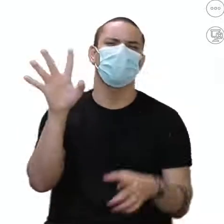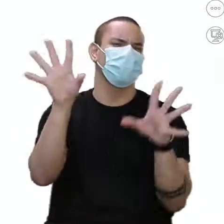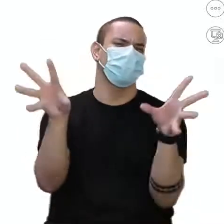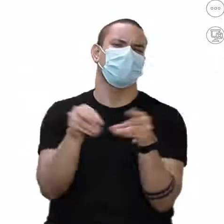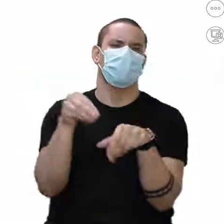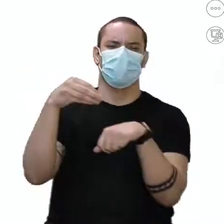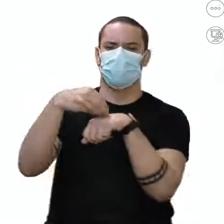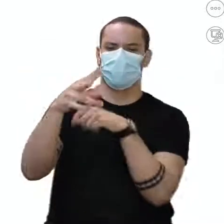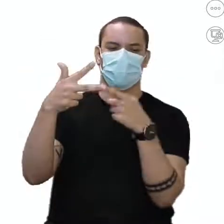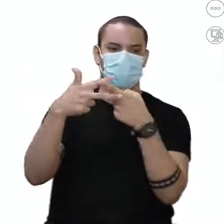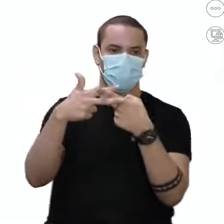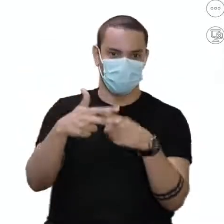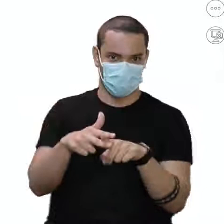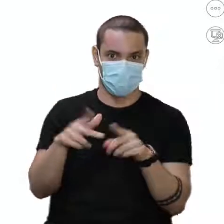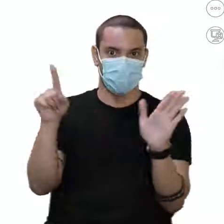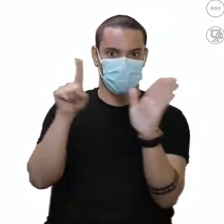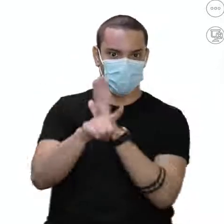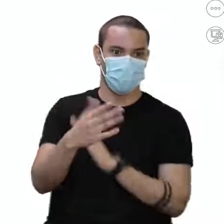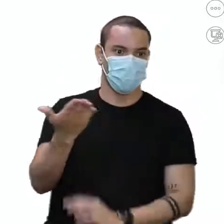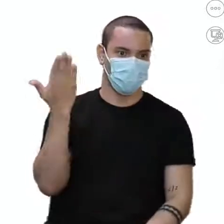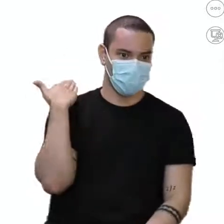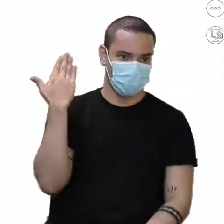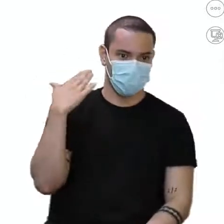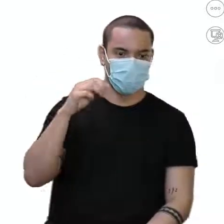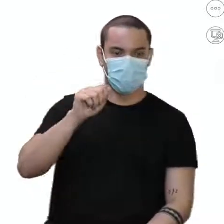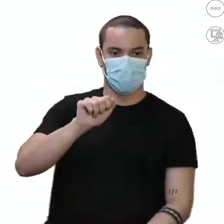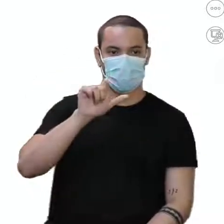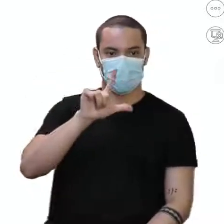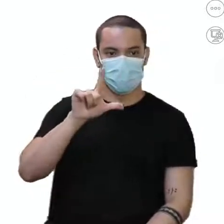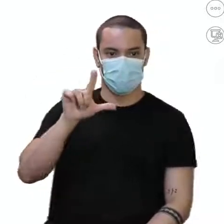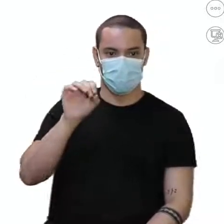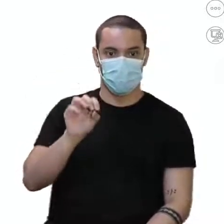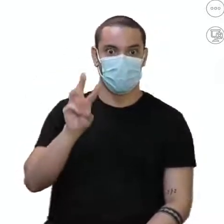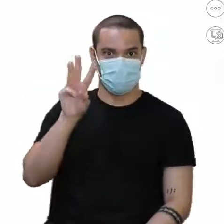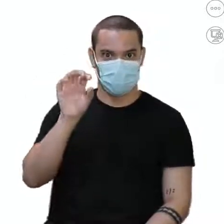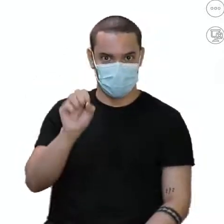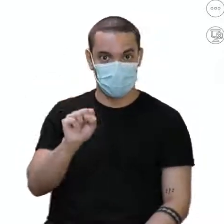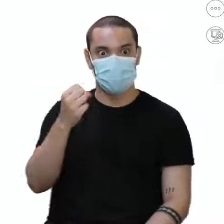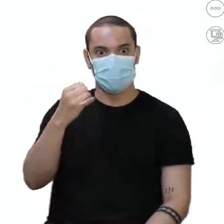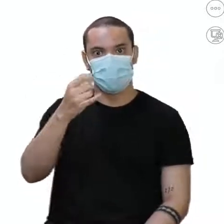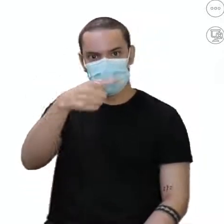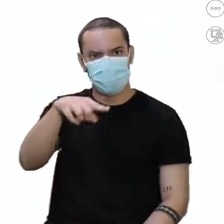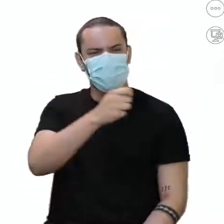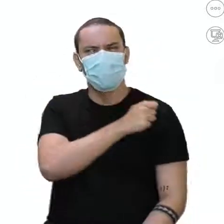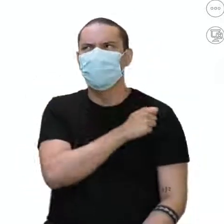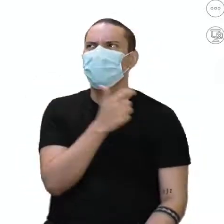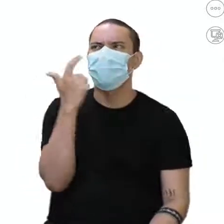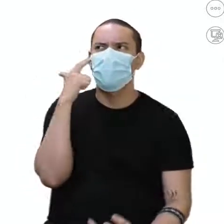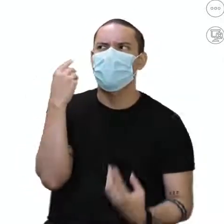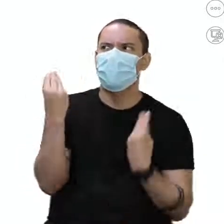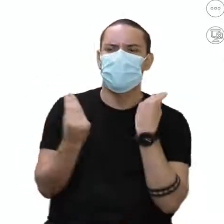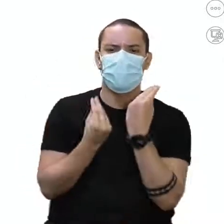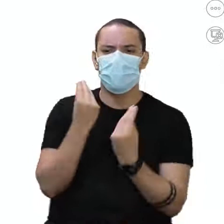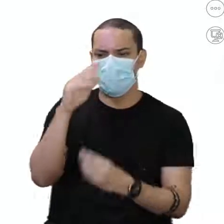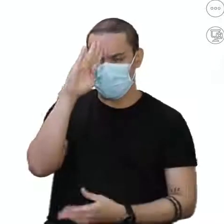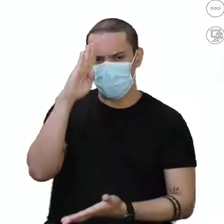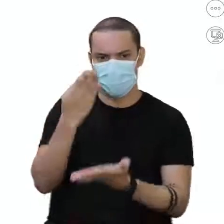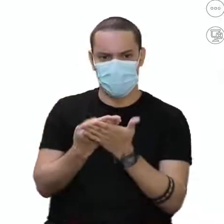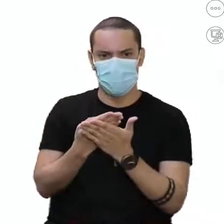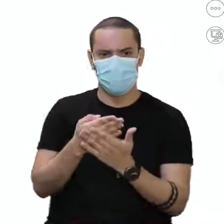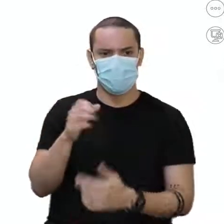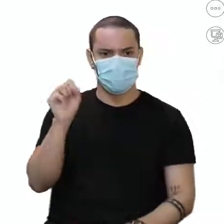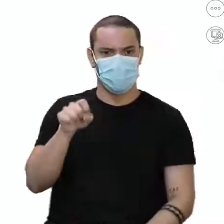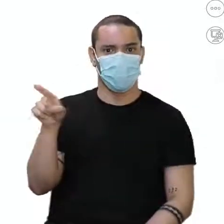o correto naquela questão, era allow. Se por acaso você, aluno, percebeu, ué, mas eu acredito que seja o